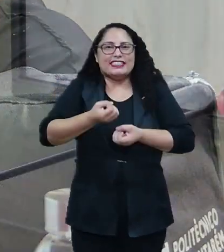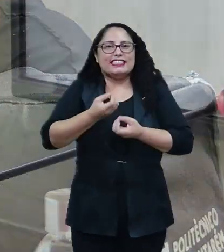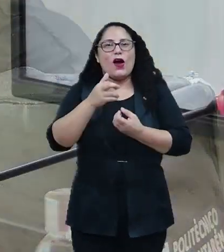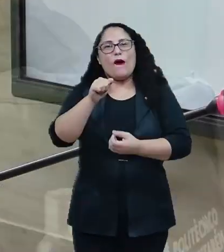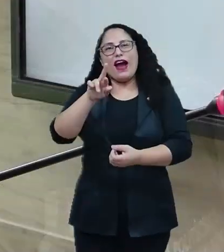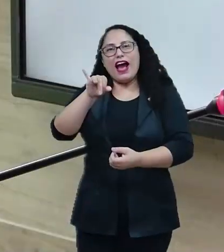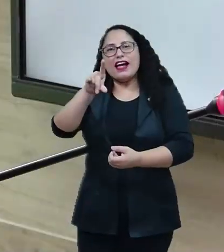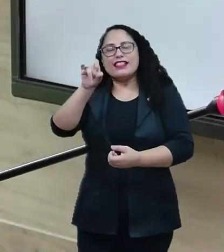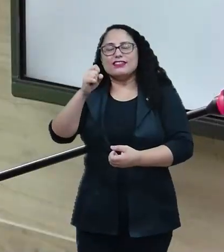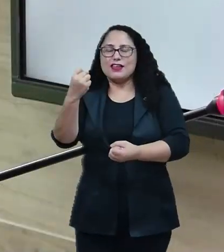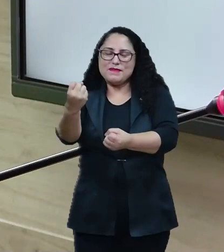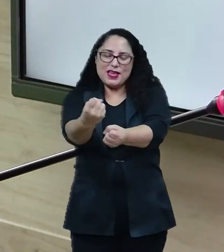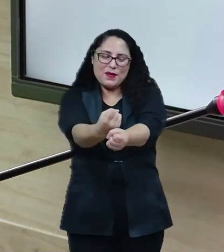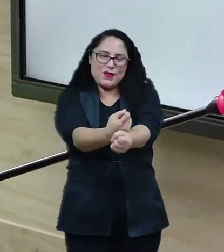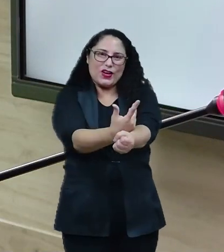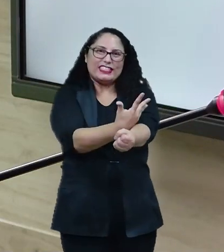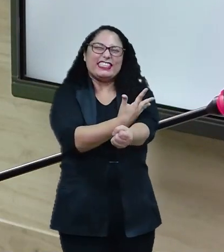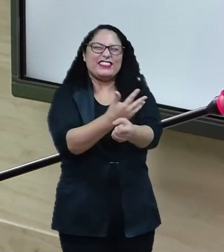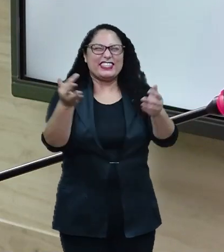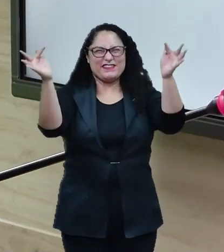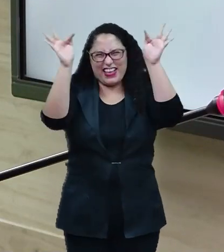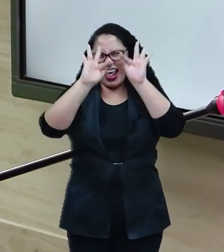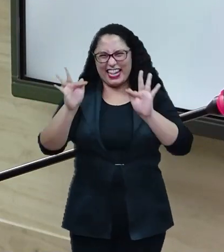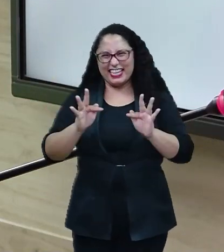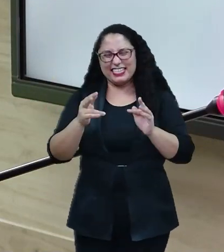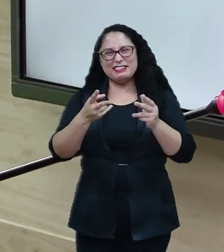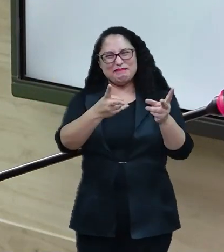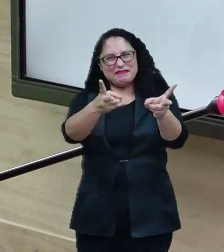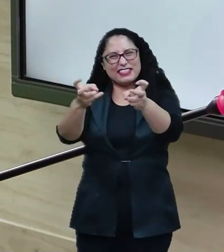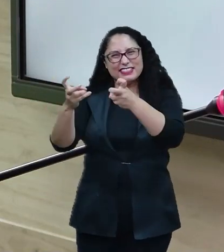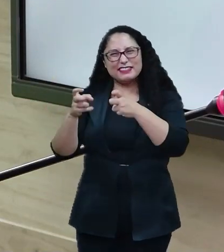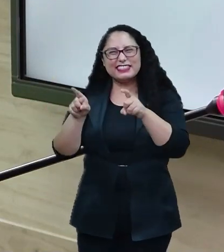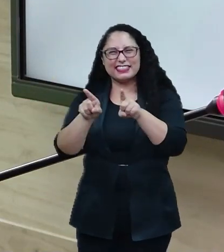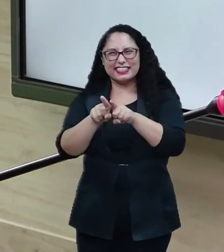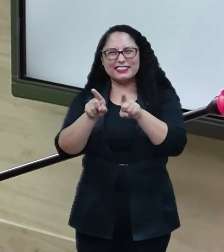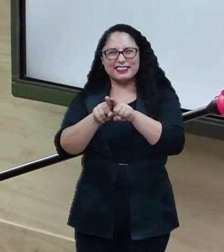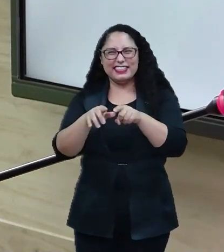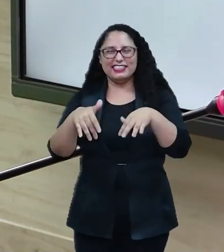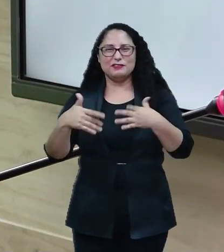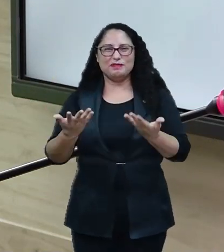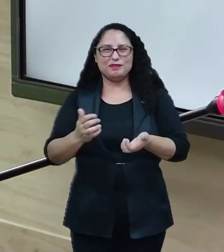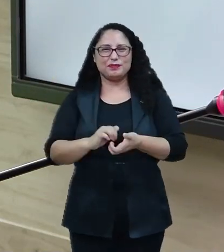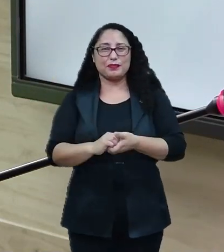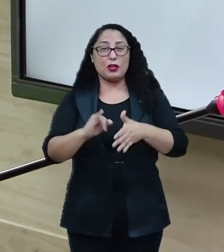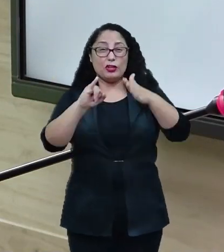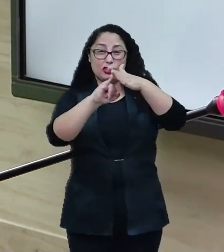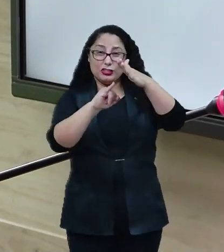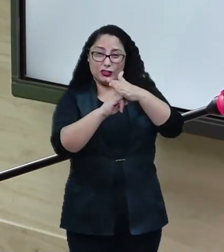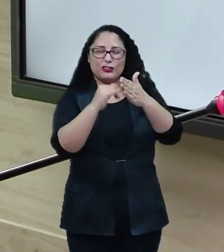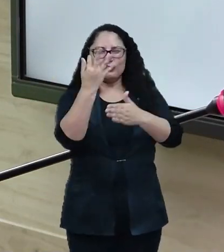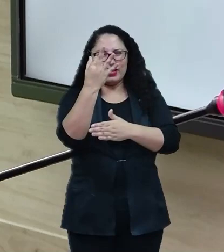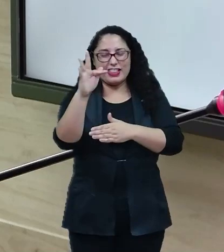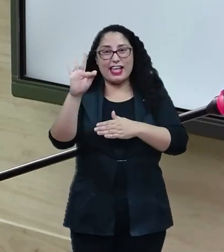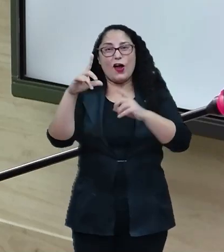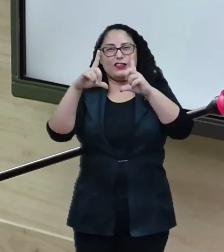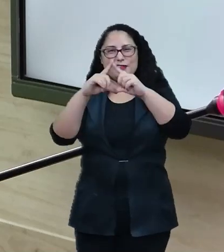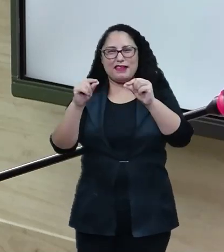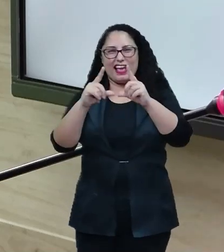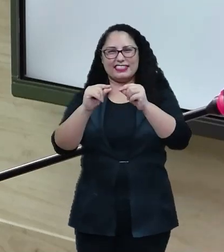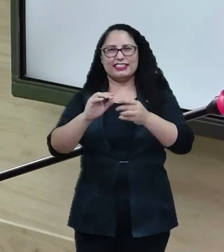Anderson? E me emociona, assim, eu fico muito feliz em ver que o Instituto Federal, né, de